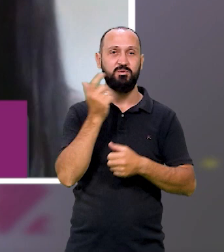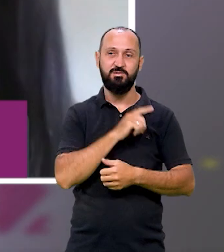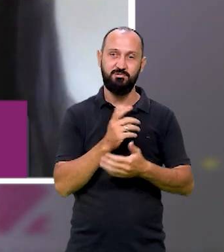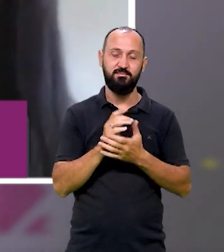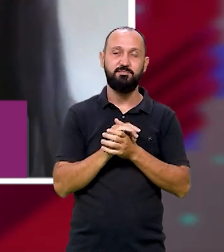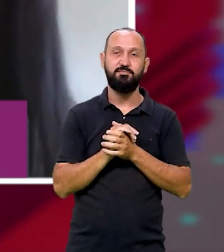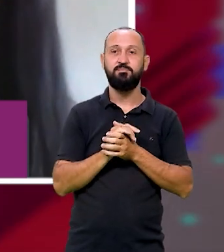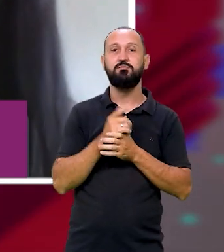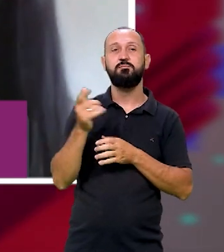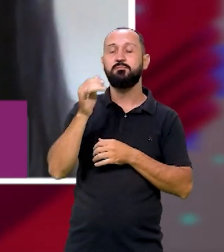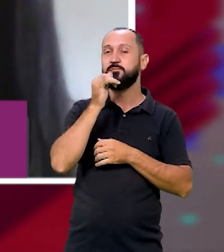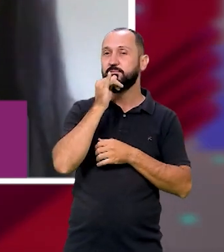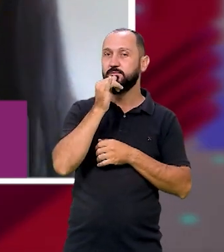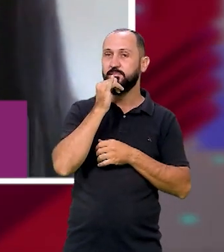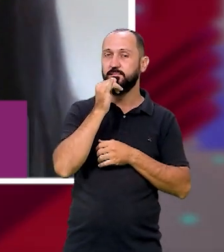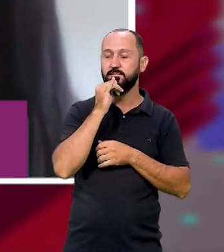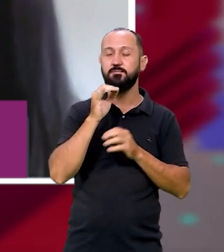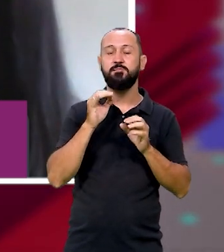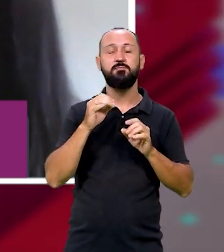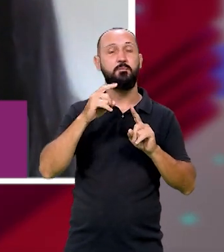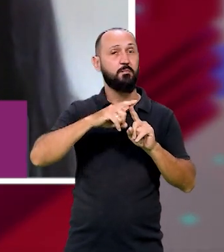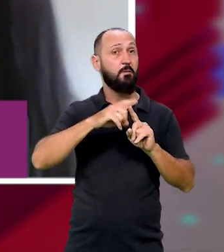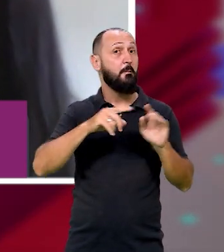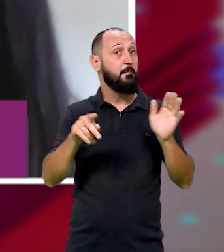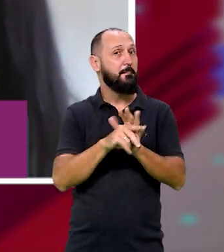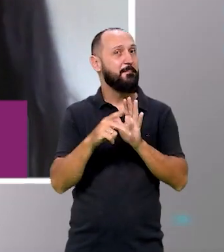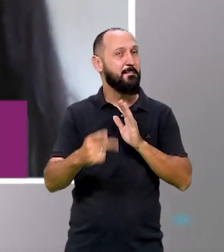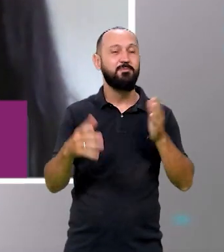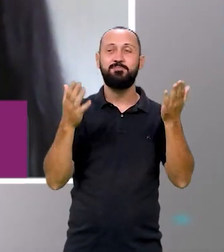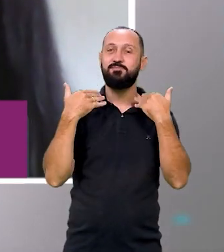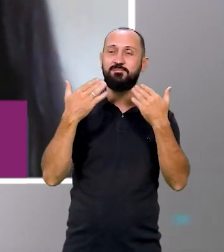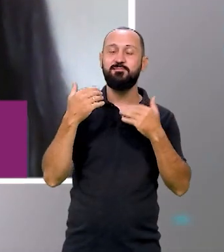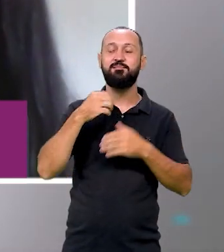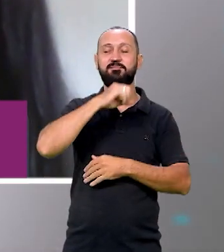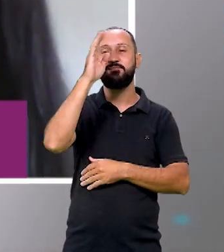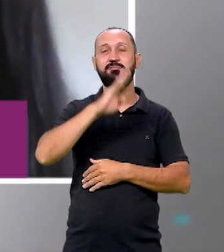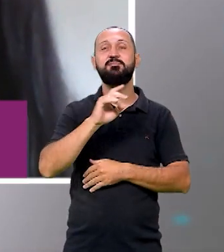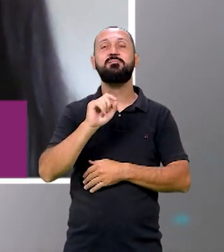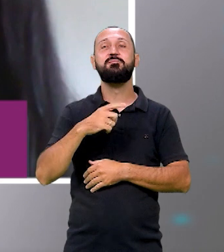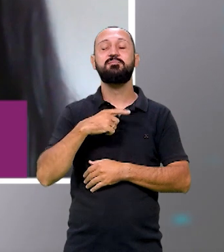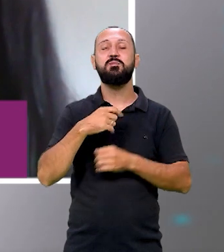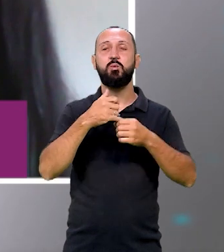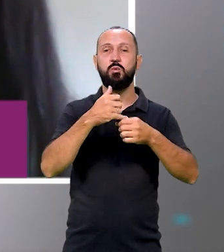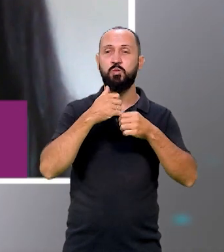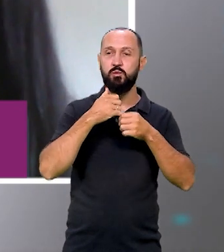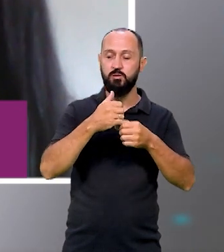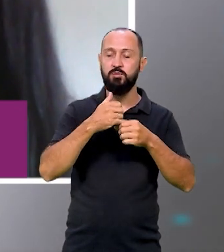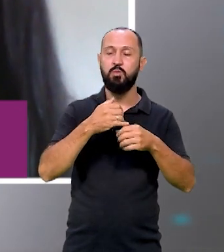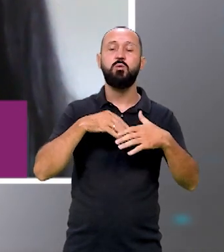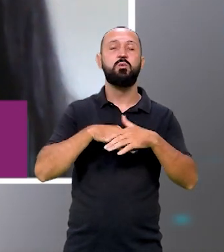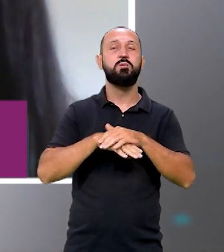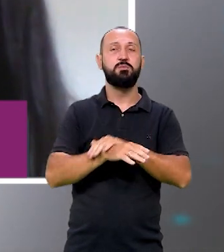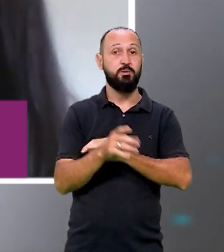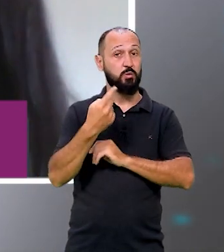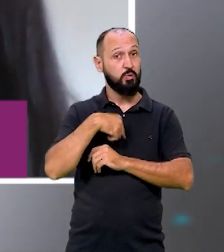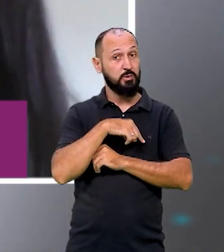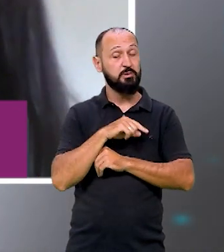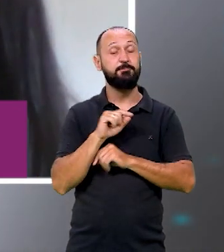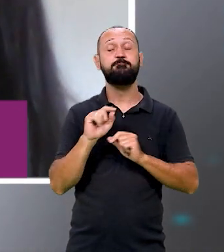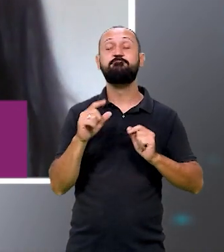na verdade. E outro exemplo bastante típico do calor, especialmente no Brasil, além do tereré, né, que é um